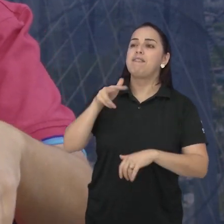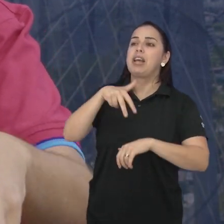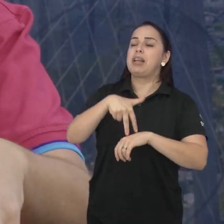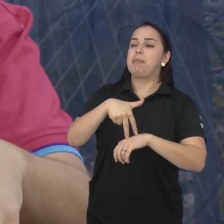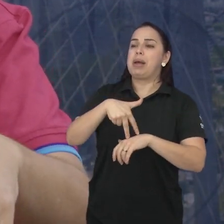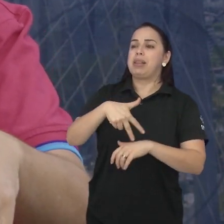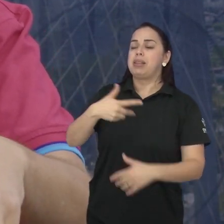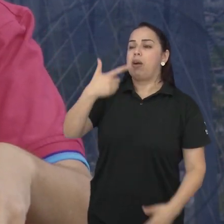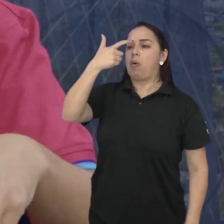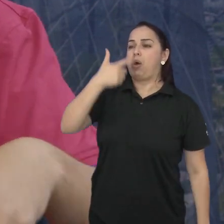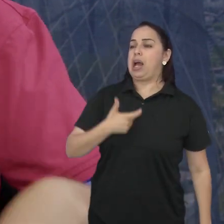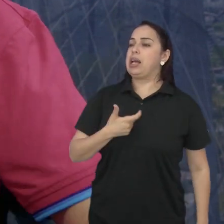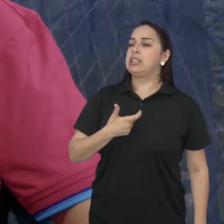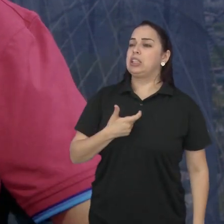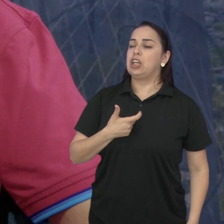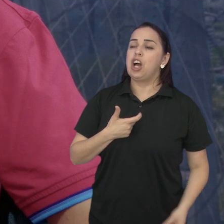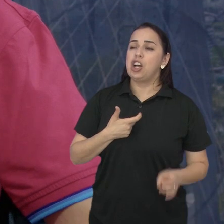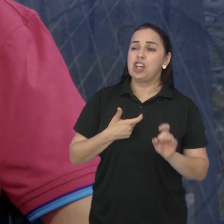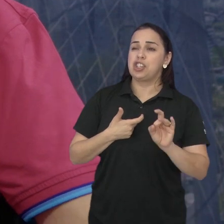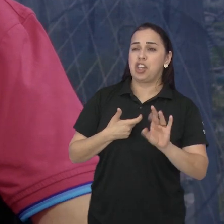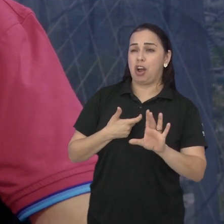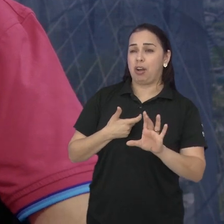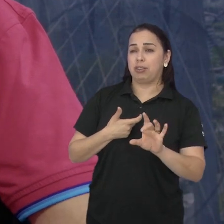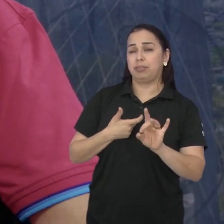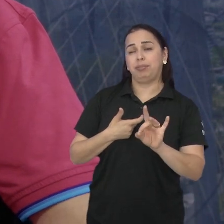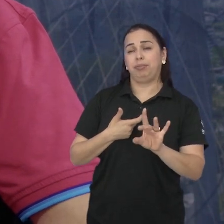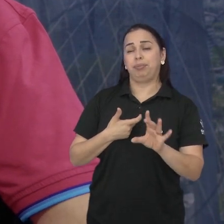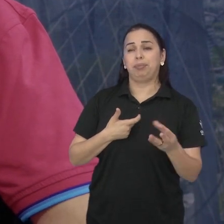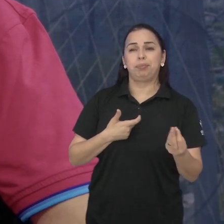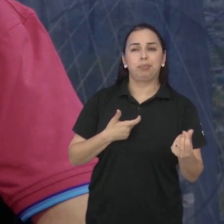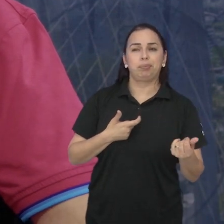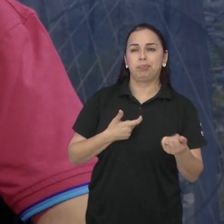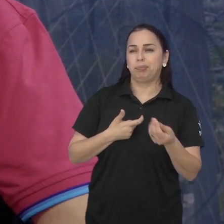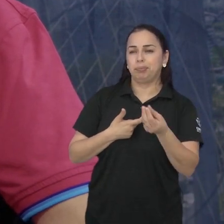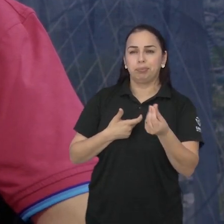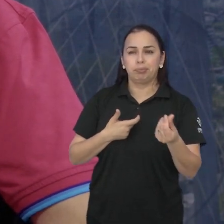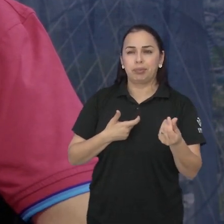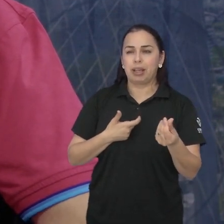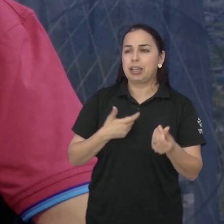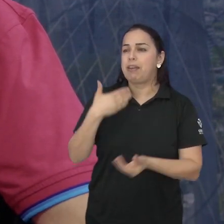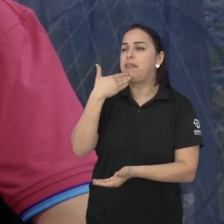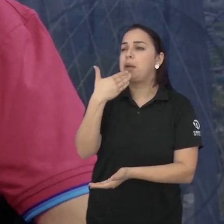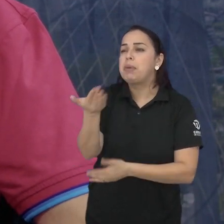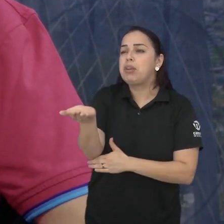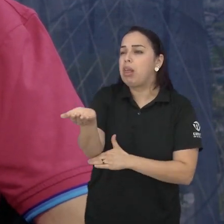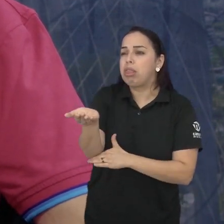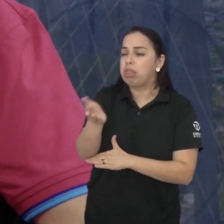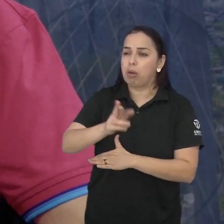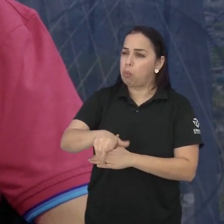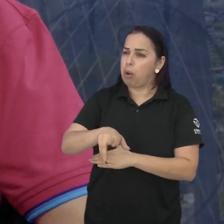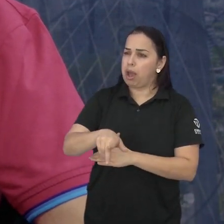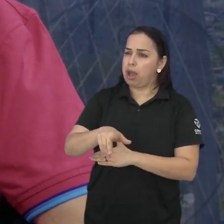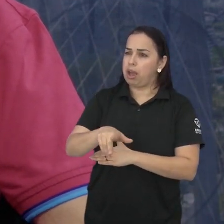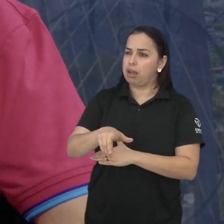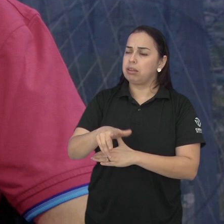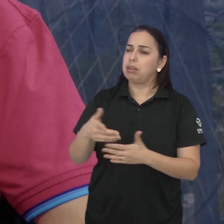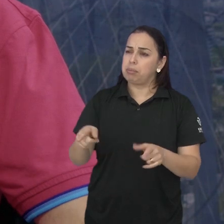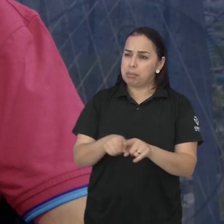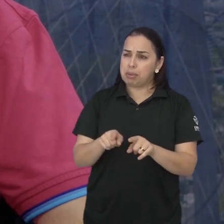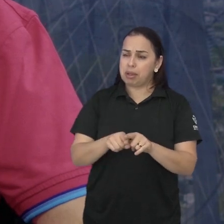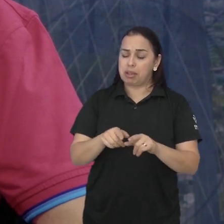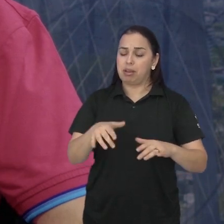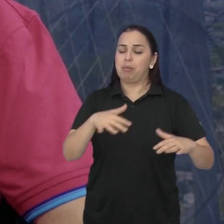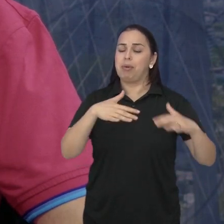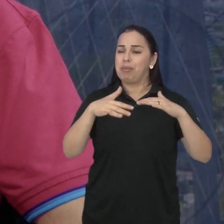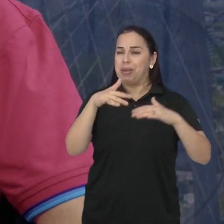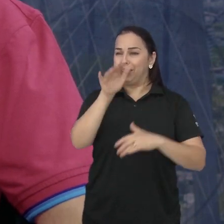não como aqueles que são somente aqueles que pedem, nós também temos que propor. E o